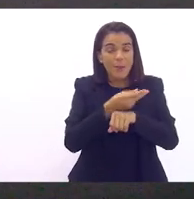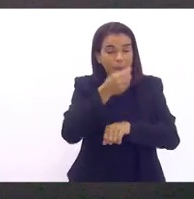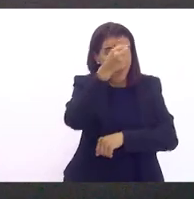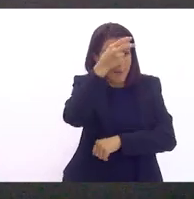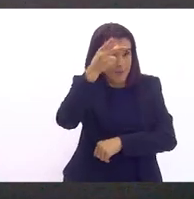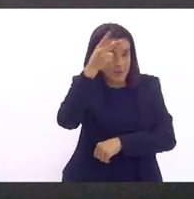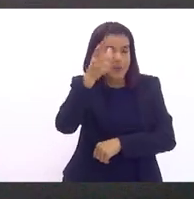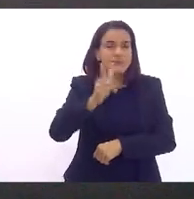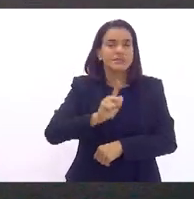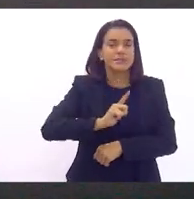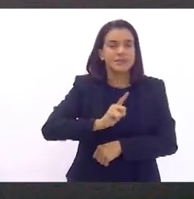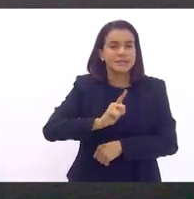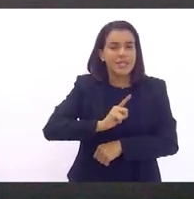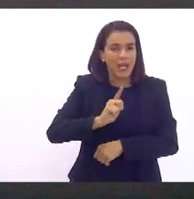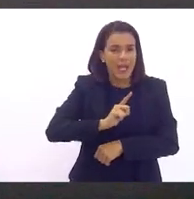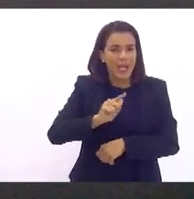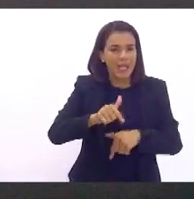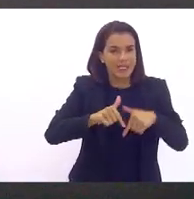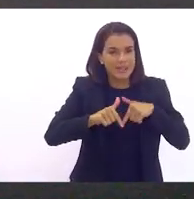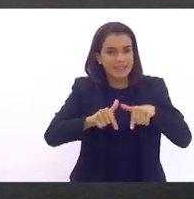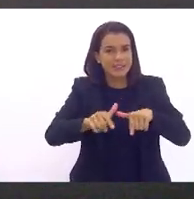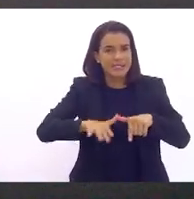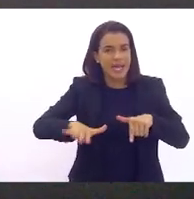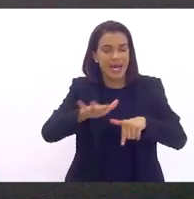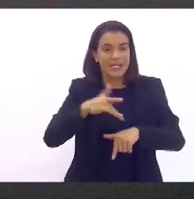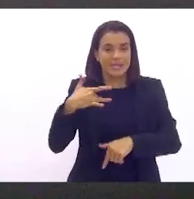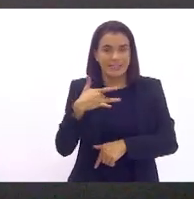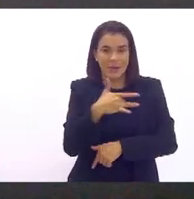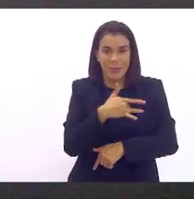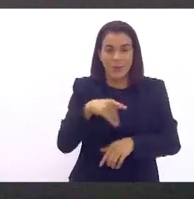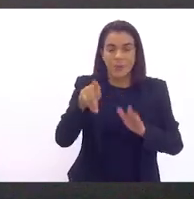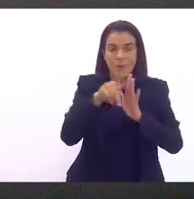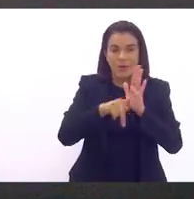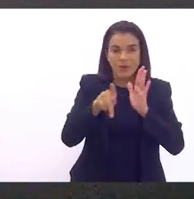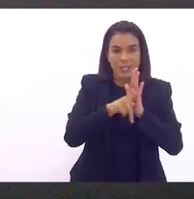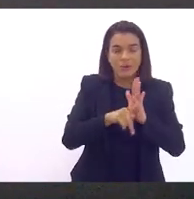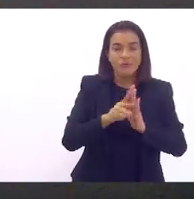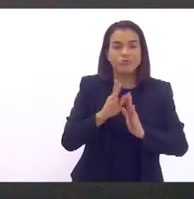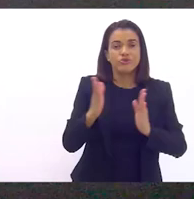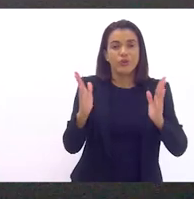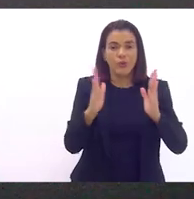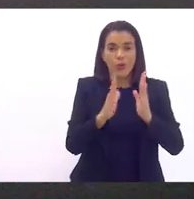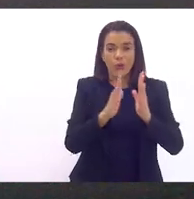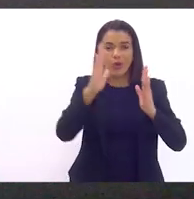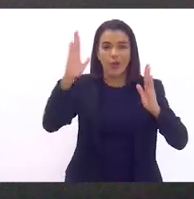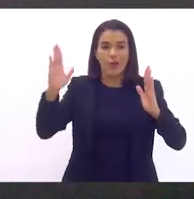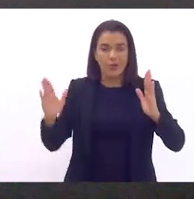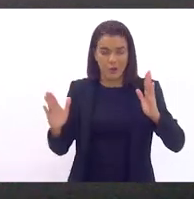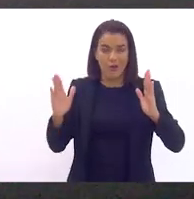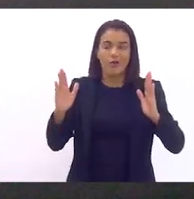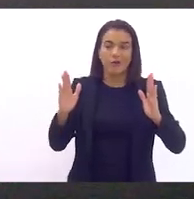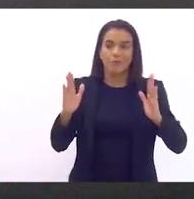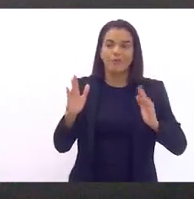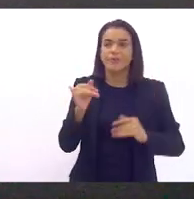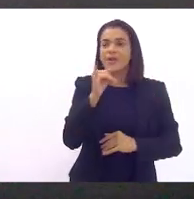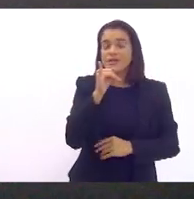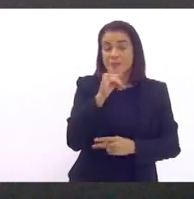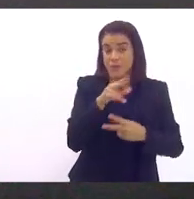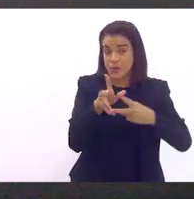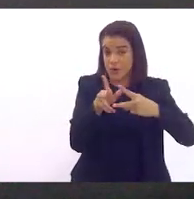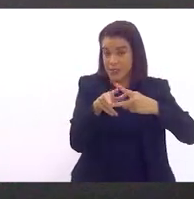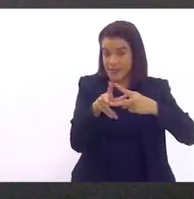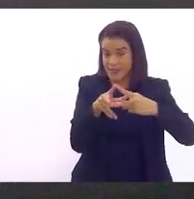têm iniciativas na área de saúde e projetos de médio e longo prazo na área de saúde eu vou citar aqui